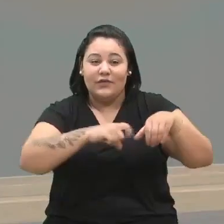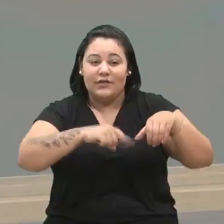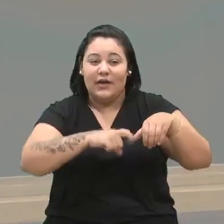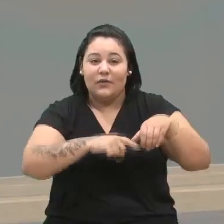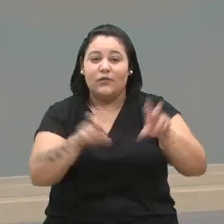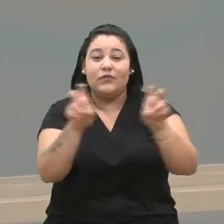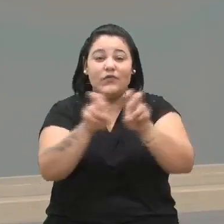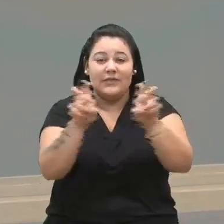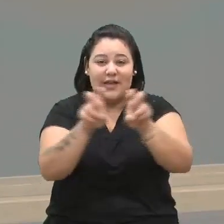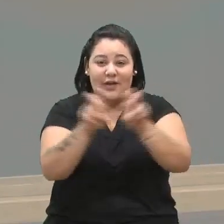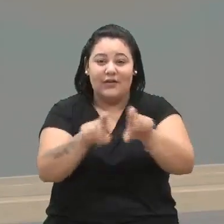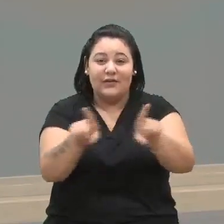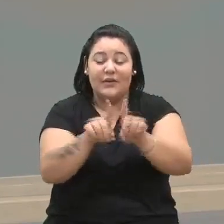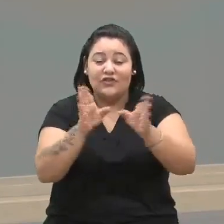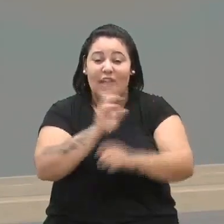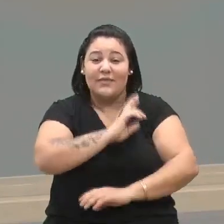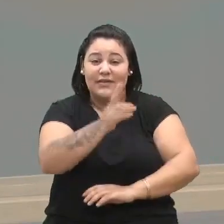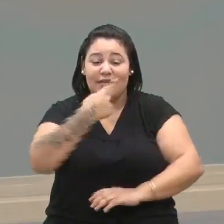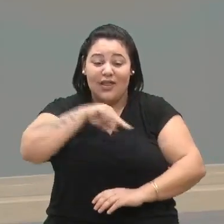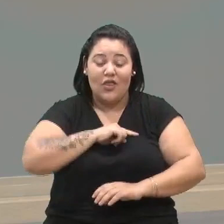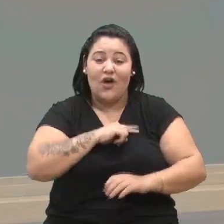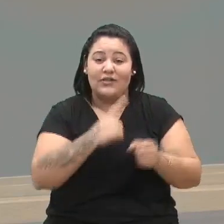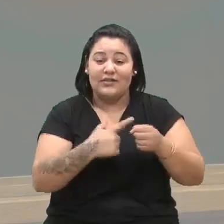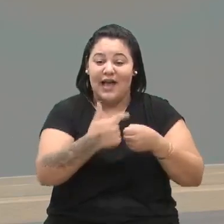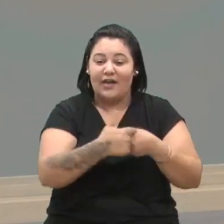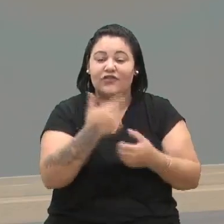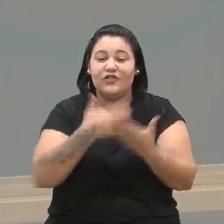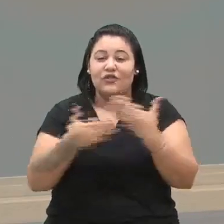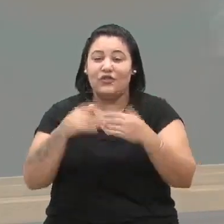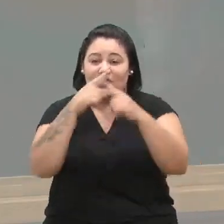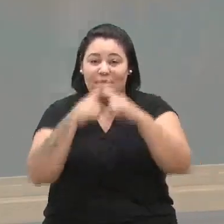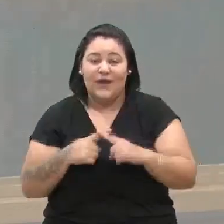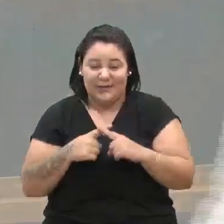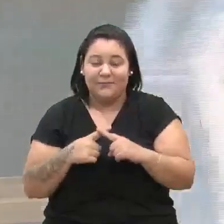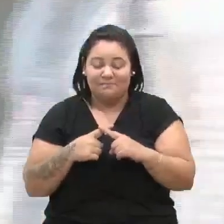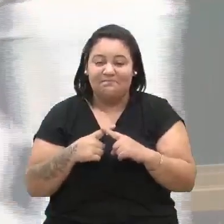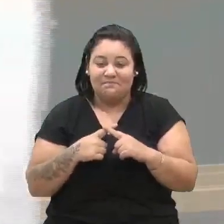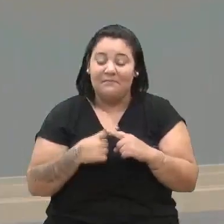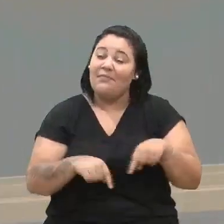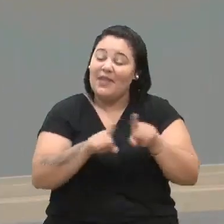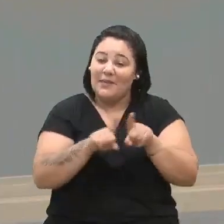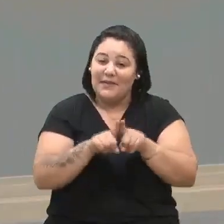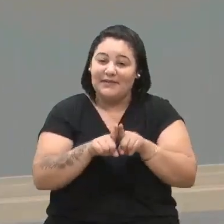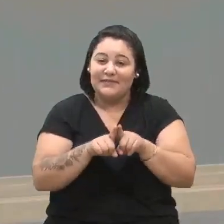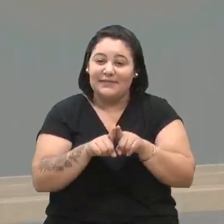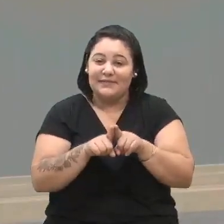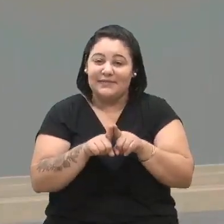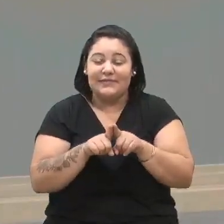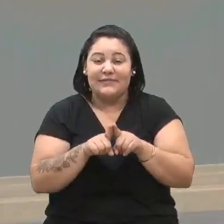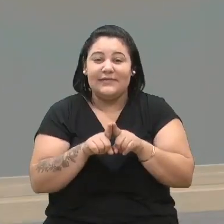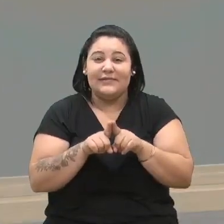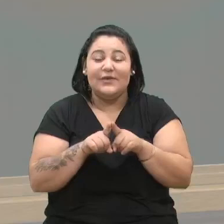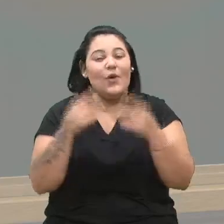já representa a nossa cidade em todos os campeonatos, daqui para frente. E também um voto de